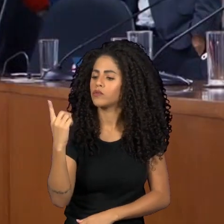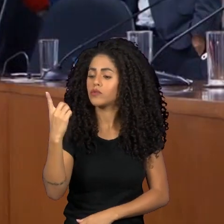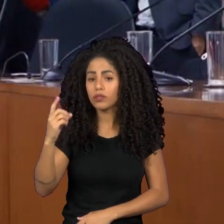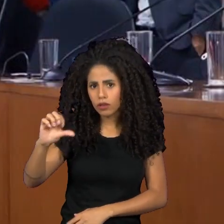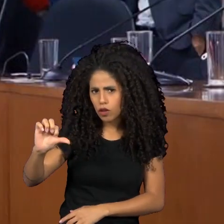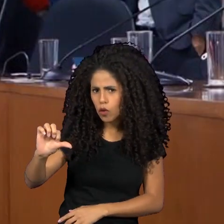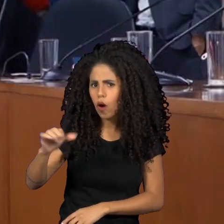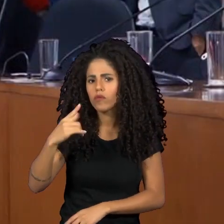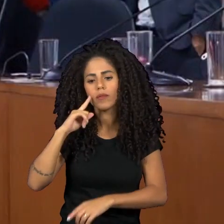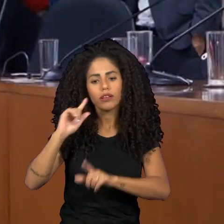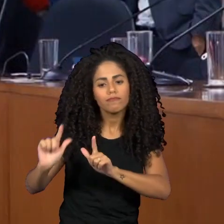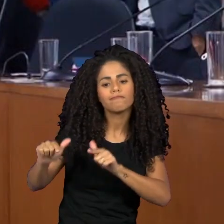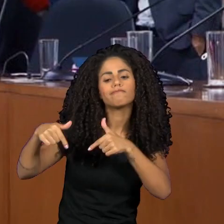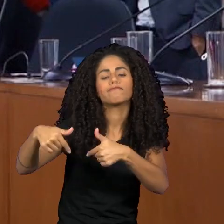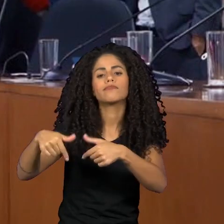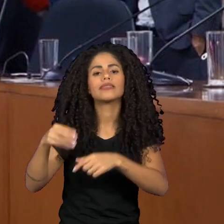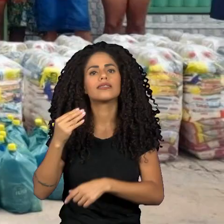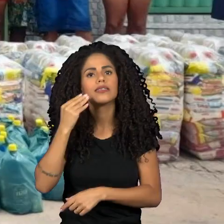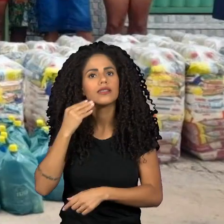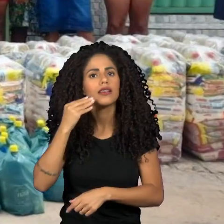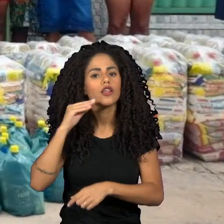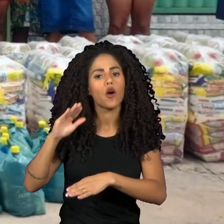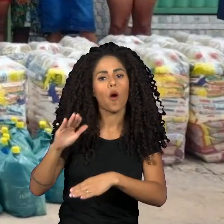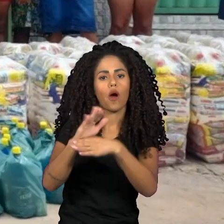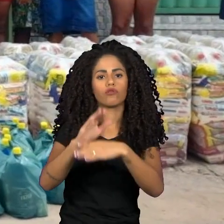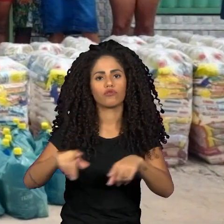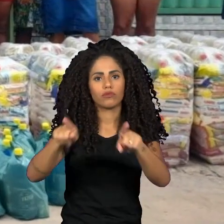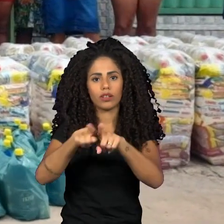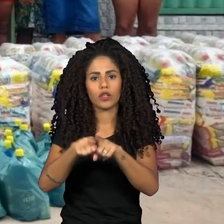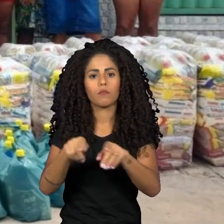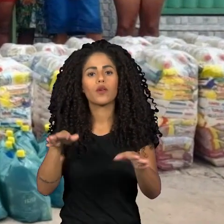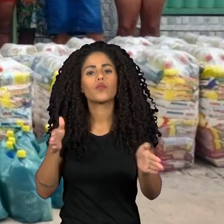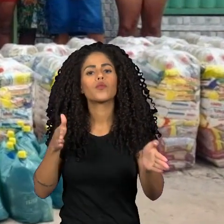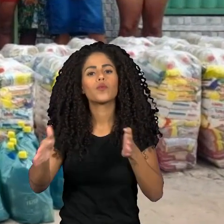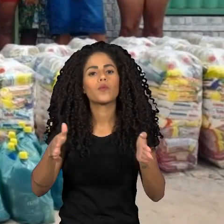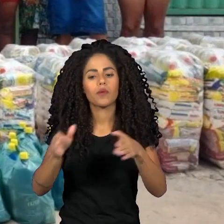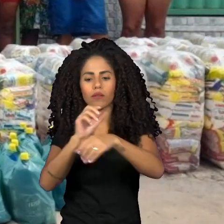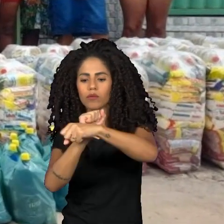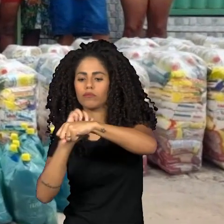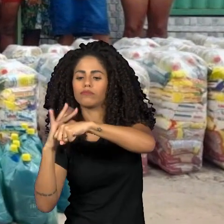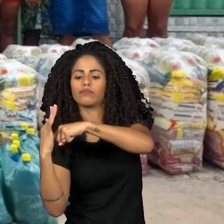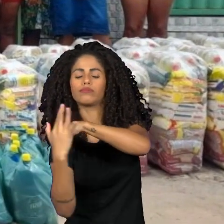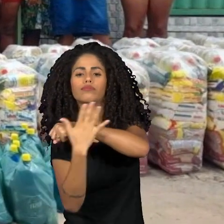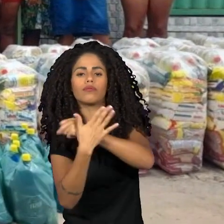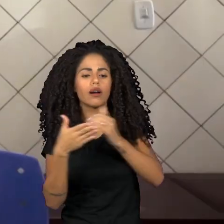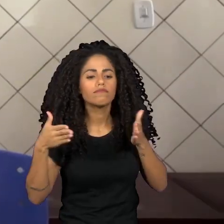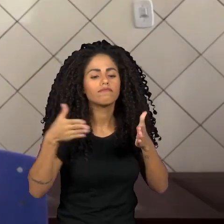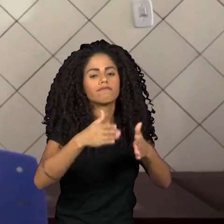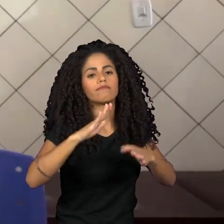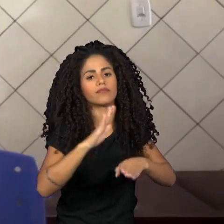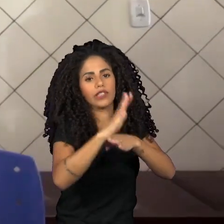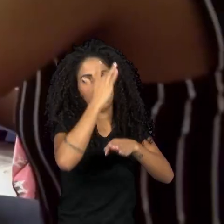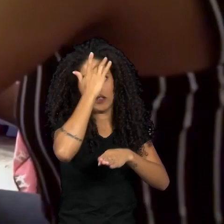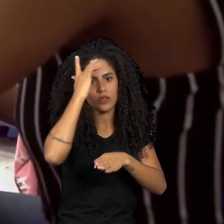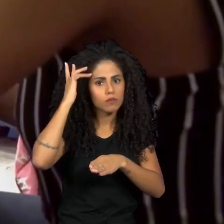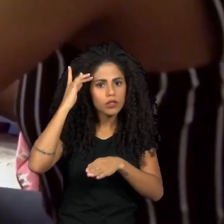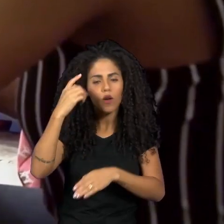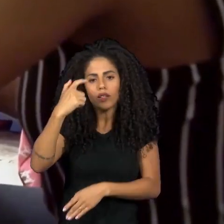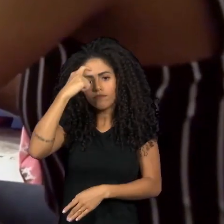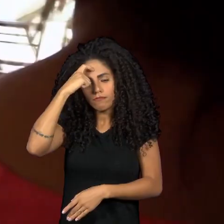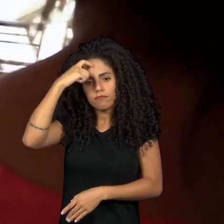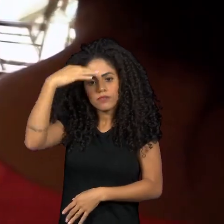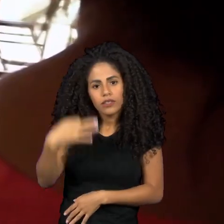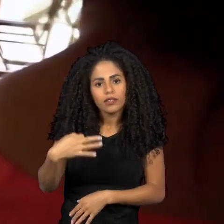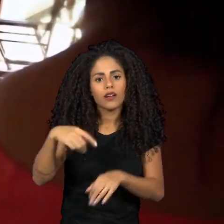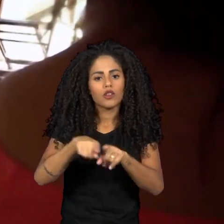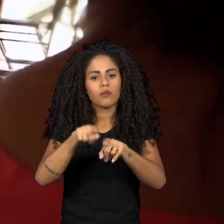em atuar em frentes e campanhas no momento da pandemia, muito direcionada para a vida das pessoas, para o momento de conscientização da